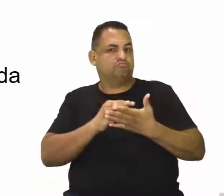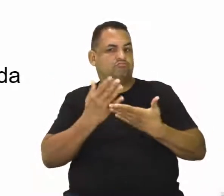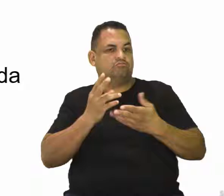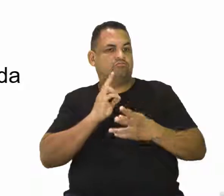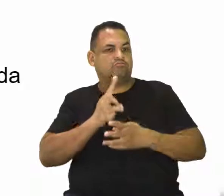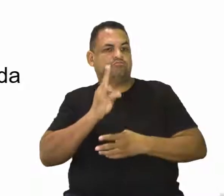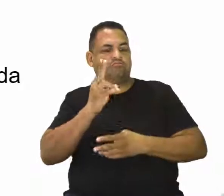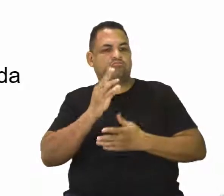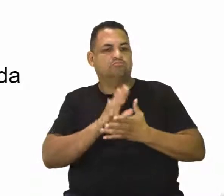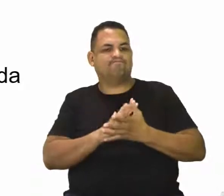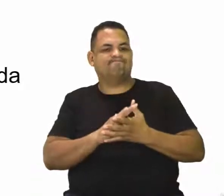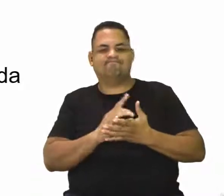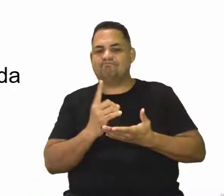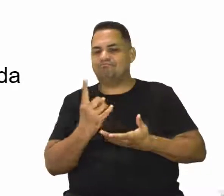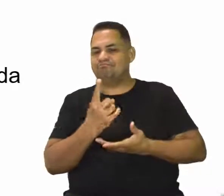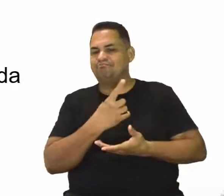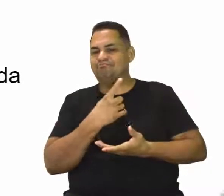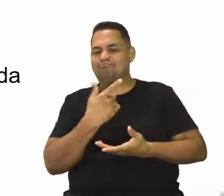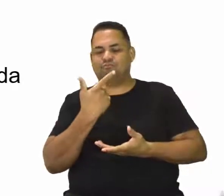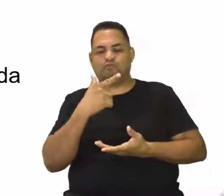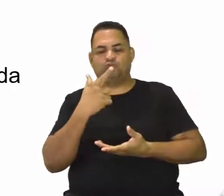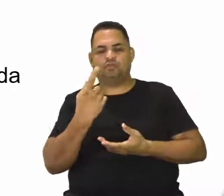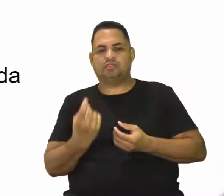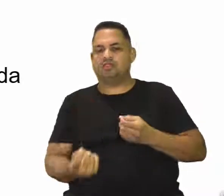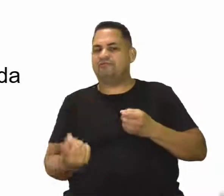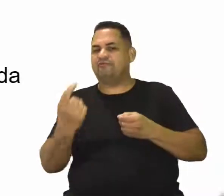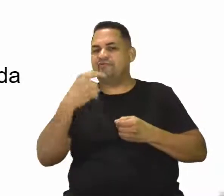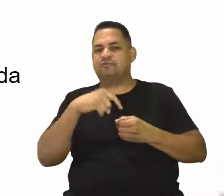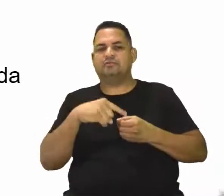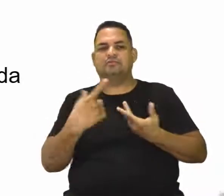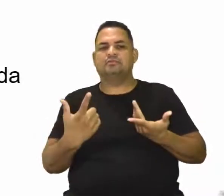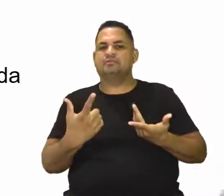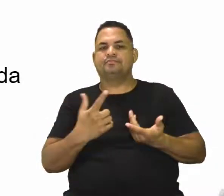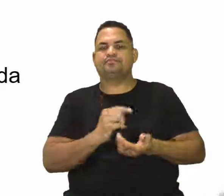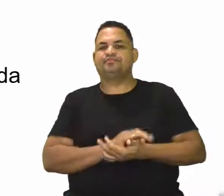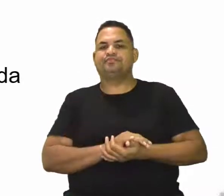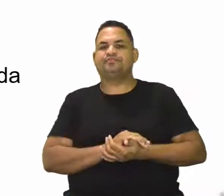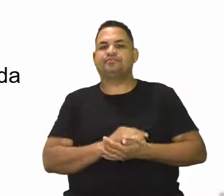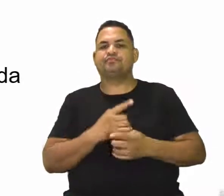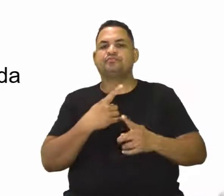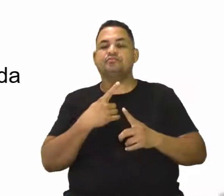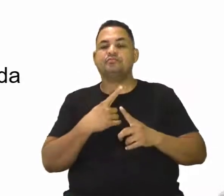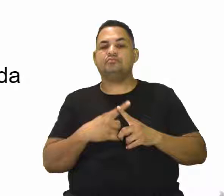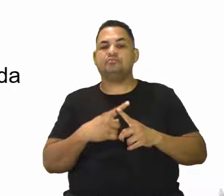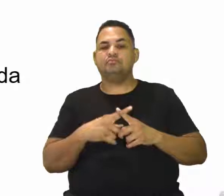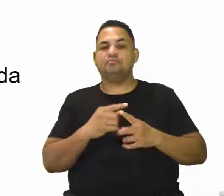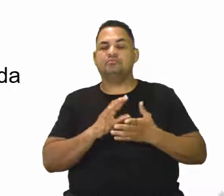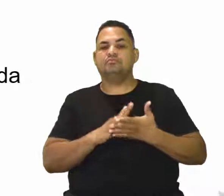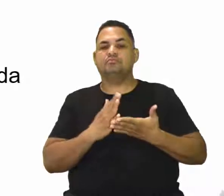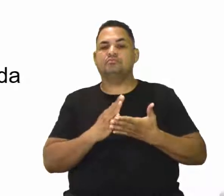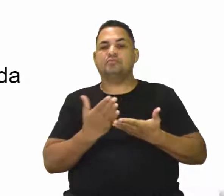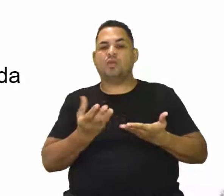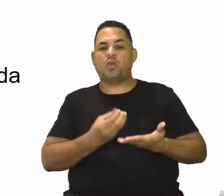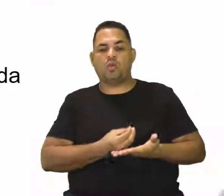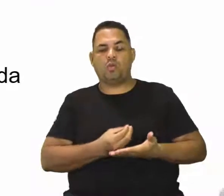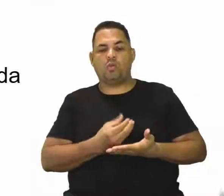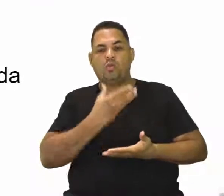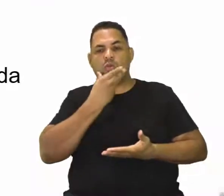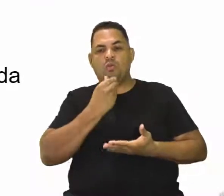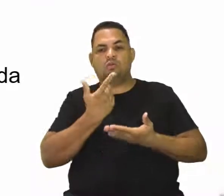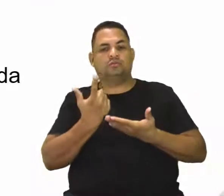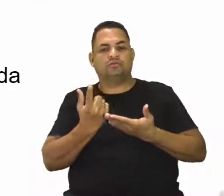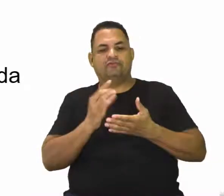esse processo é irreversível, uma vez que o homem não